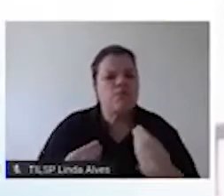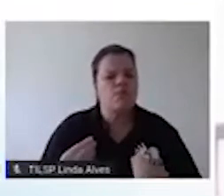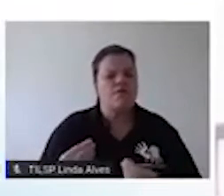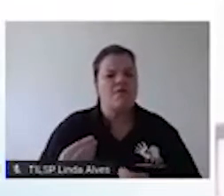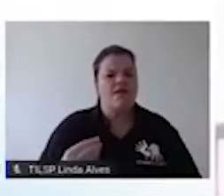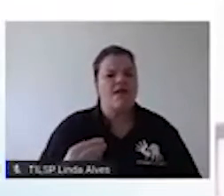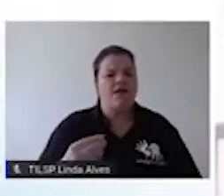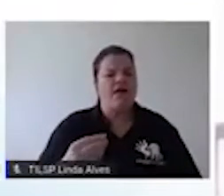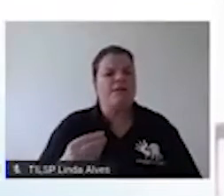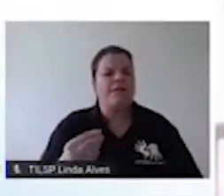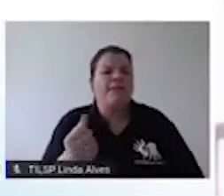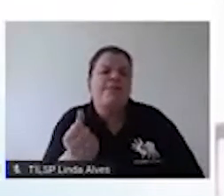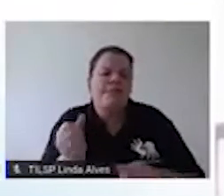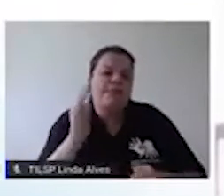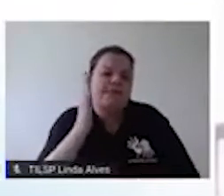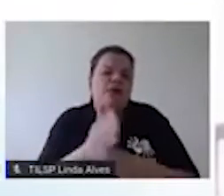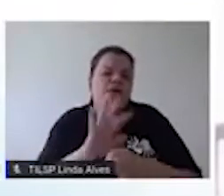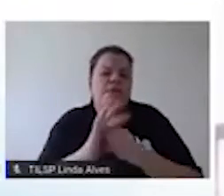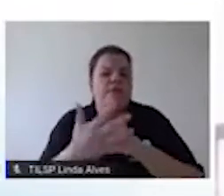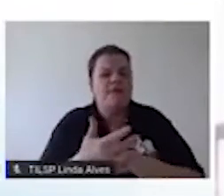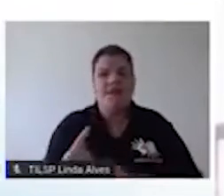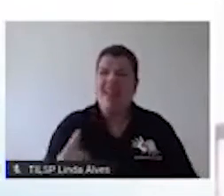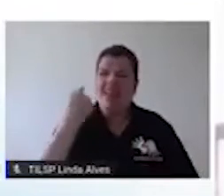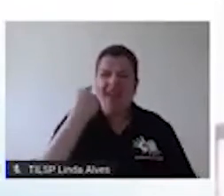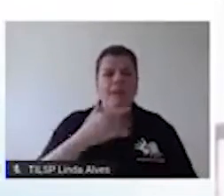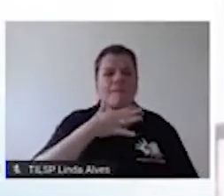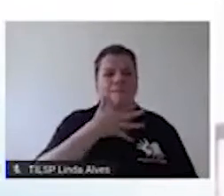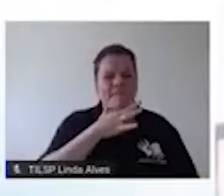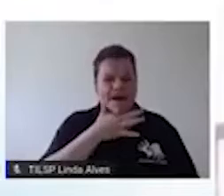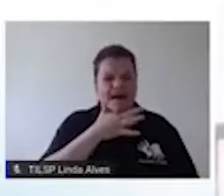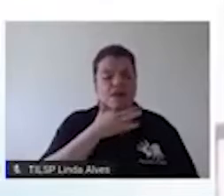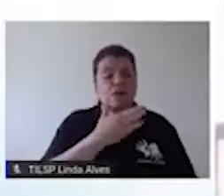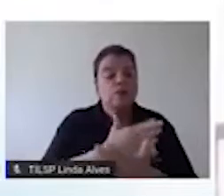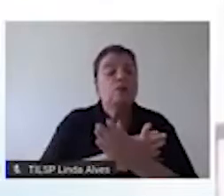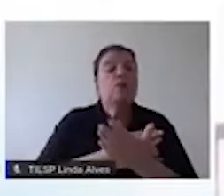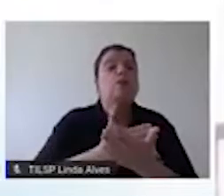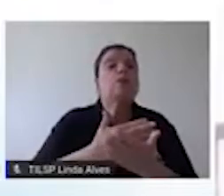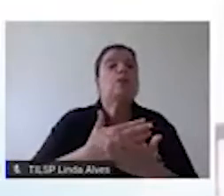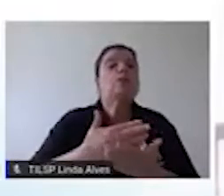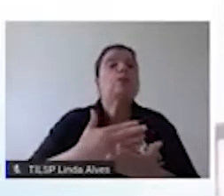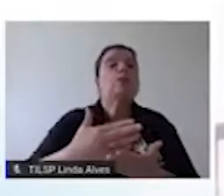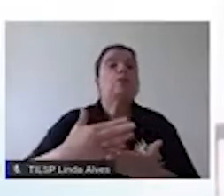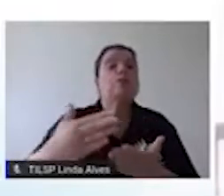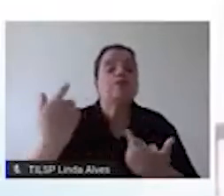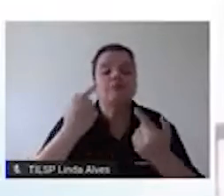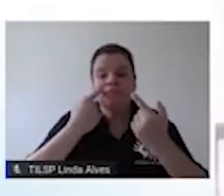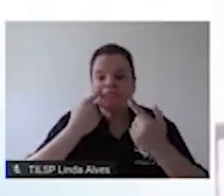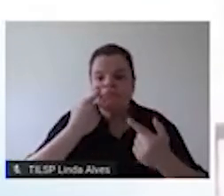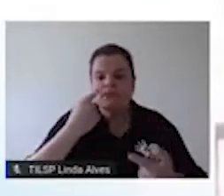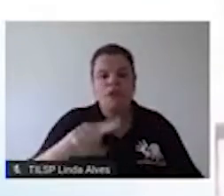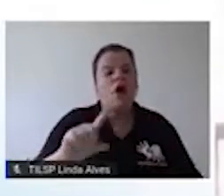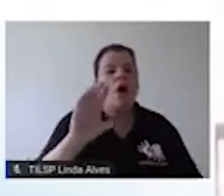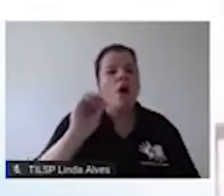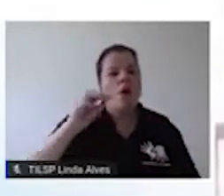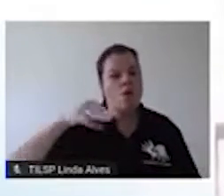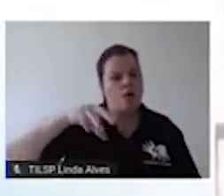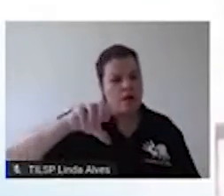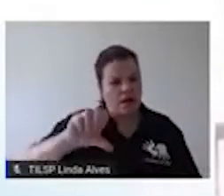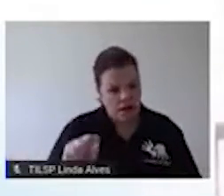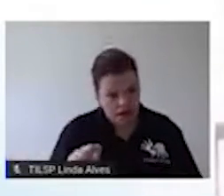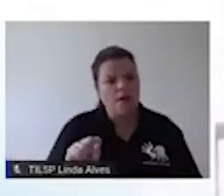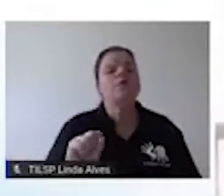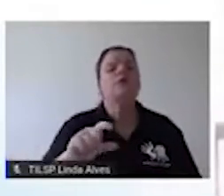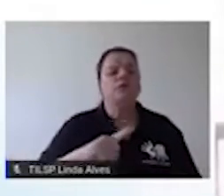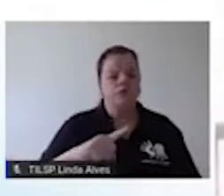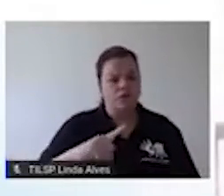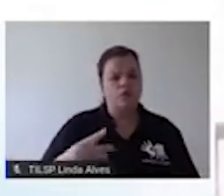foi dado para a pandemia lá em março, quando a pandemia foi determinada pela OMS, sim, temos a